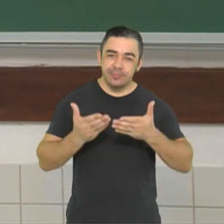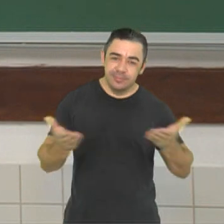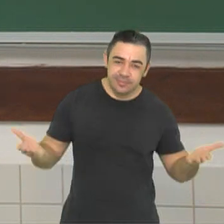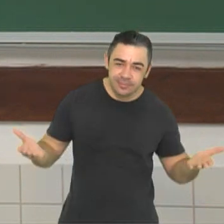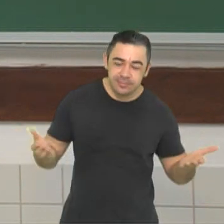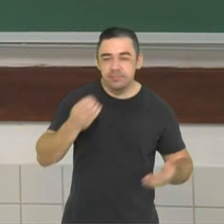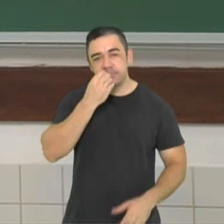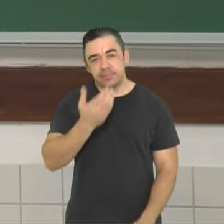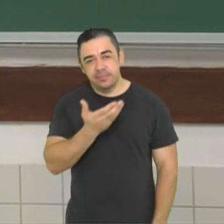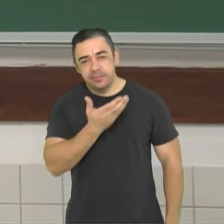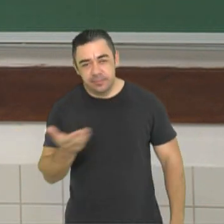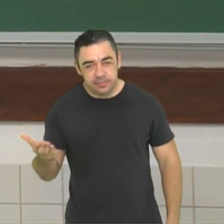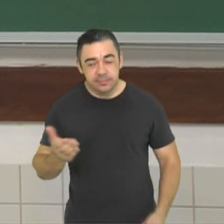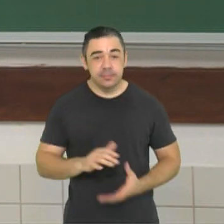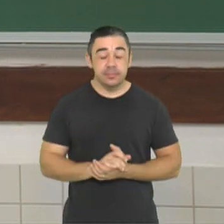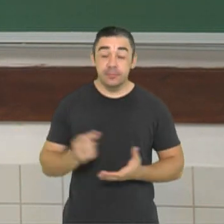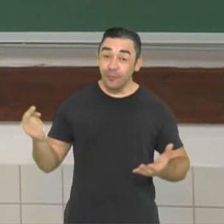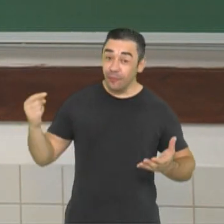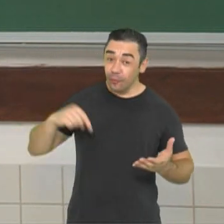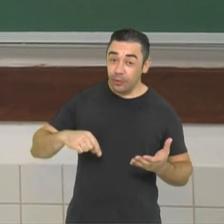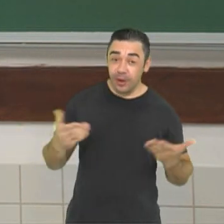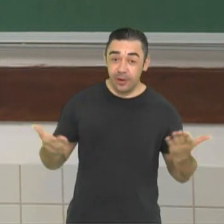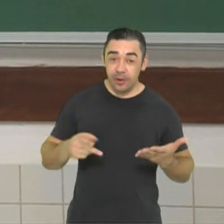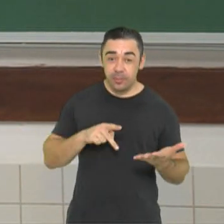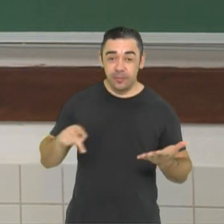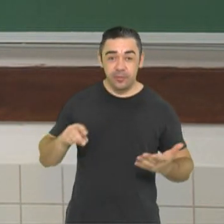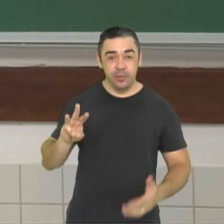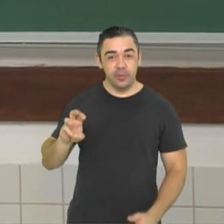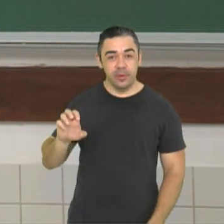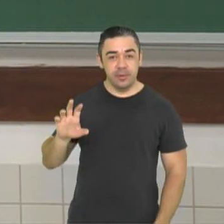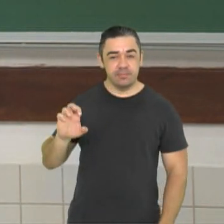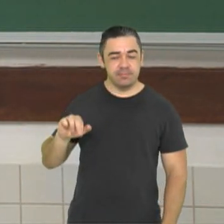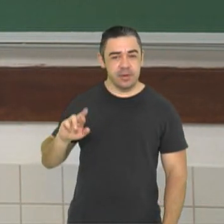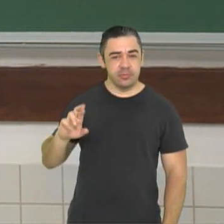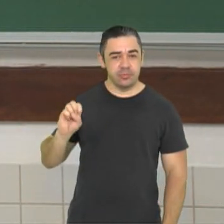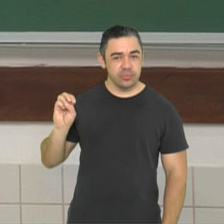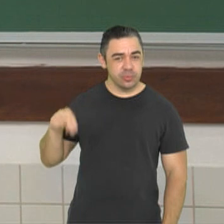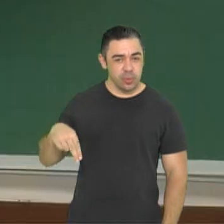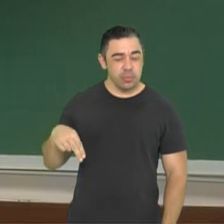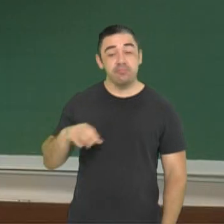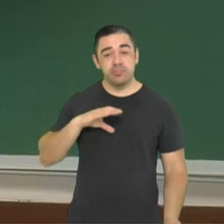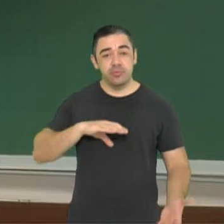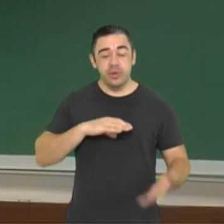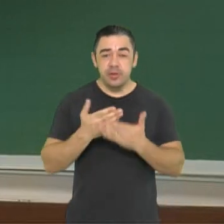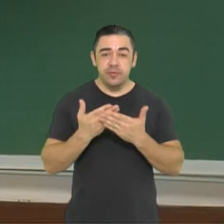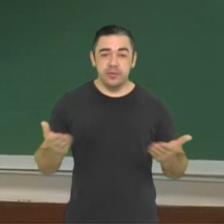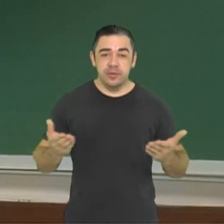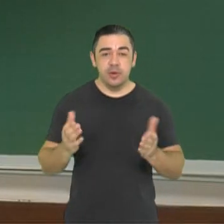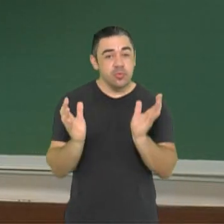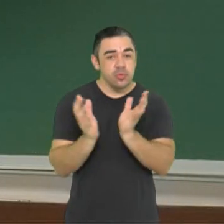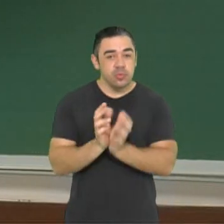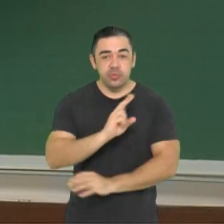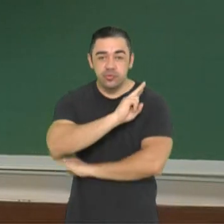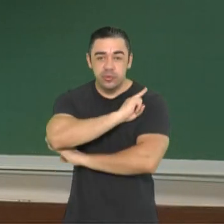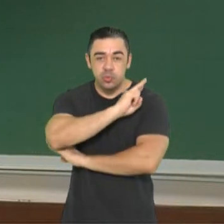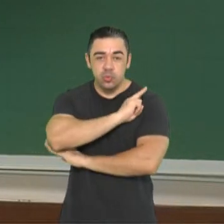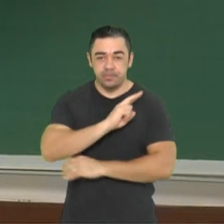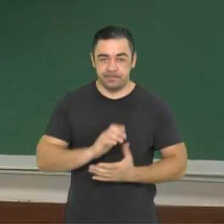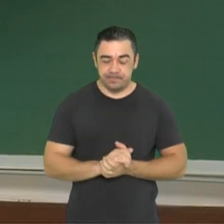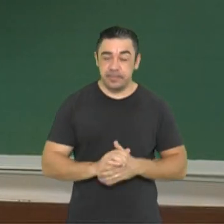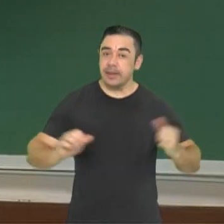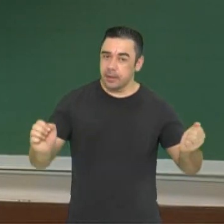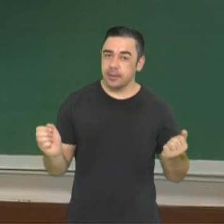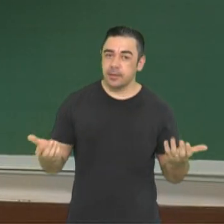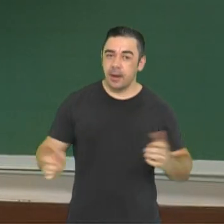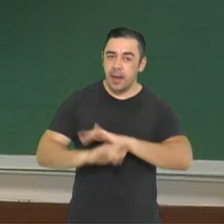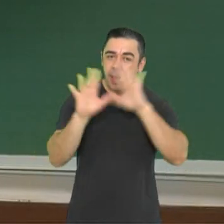Olá pessoal, tudo bem com vocês? Estou de volta, professor Emerson, para trabalhar língua portuguesa com vocês da segunda série. Claro que antes